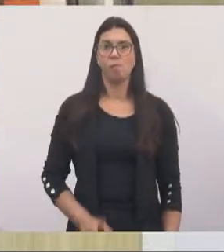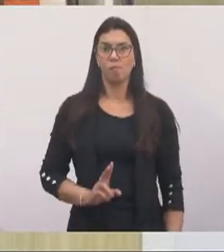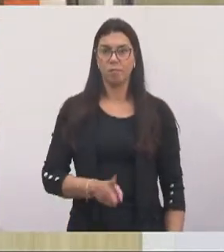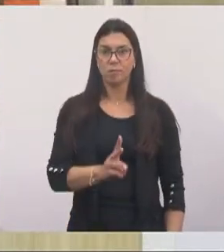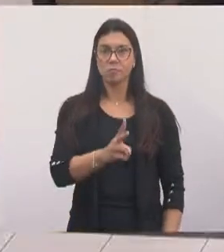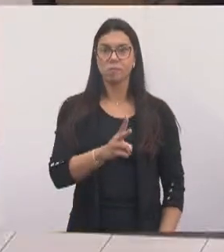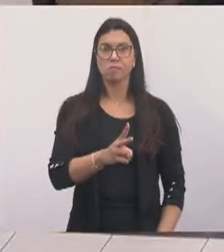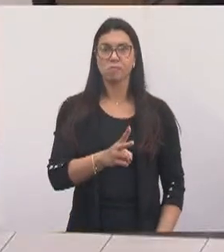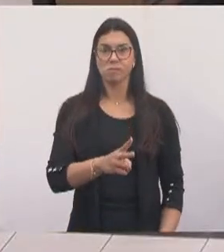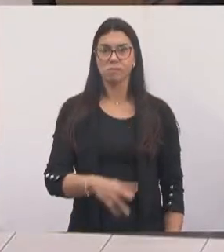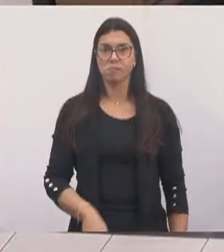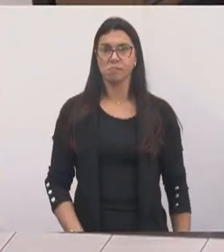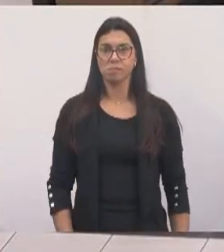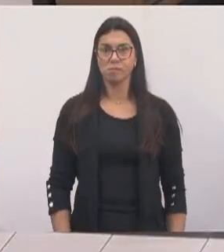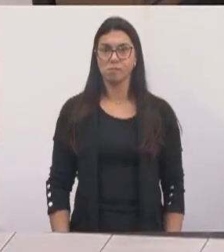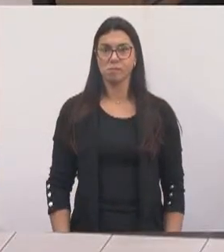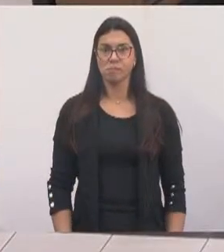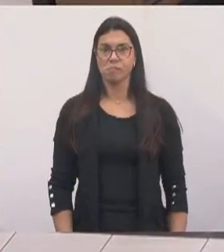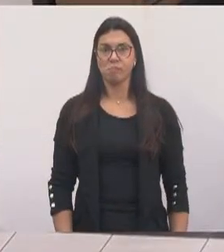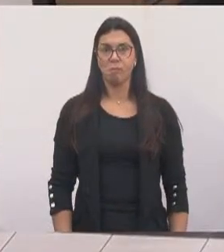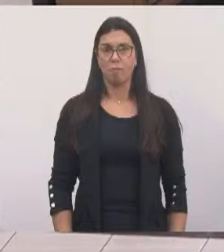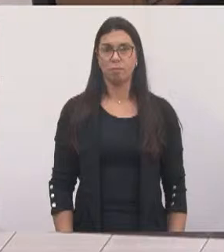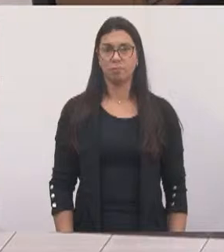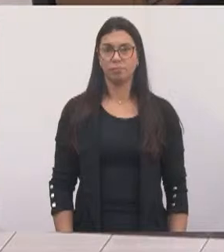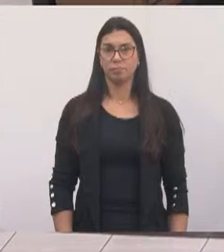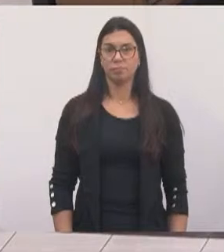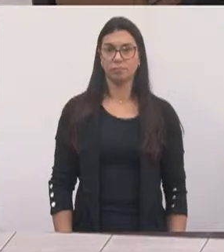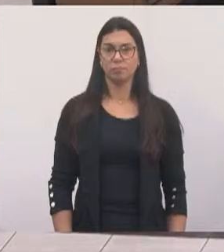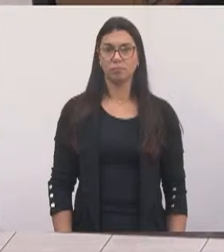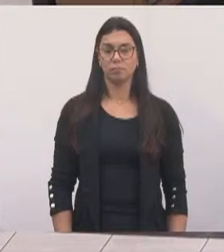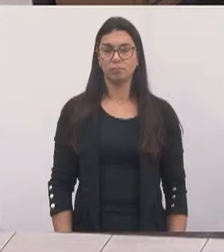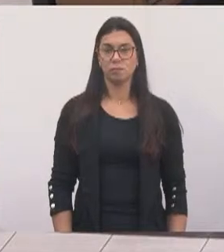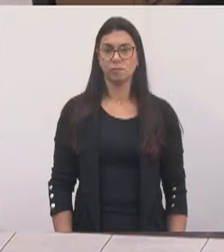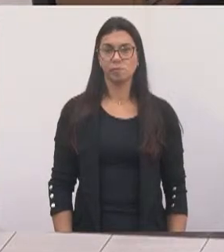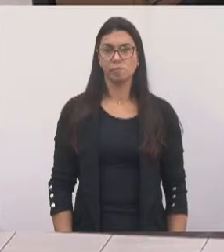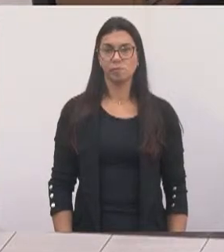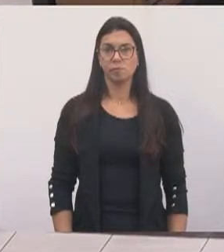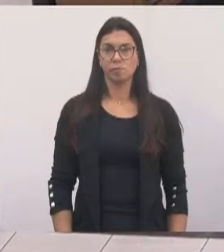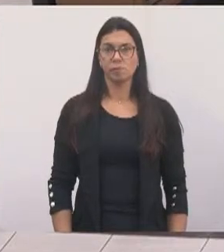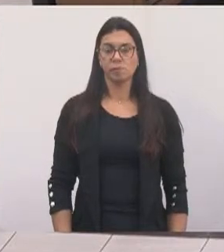veto. Desliga os microfones, por favor. Acho que eu tenho o direito de falar, né?